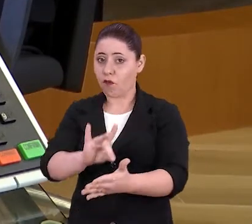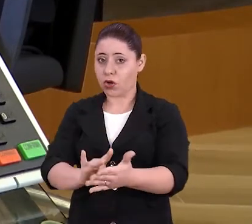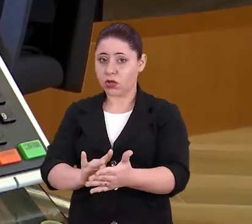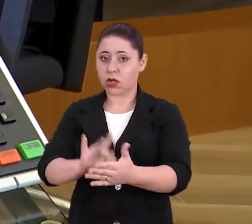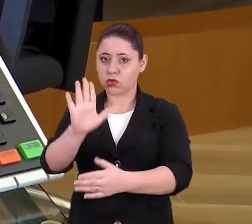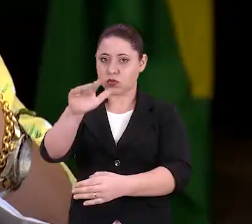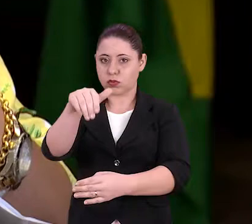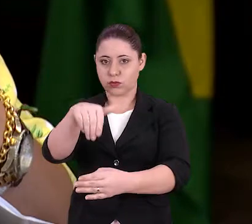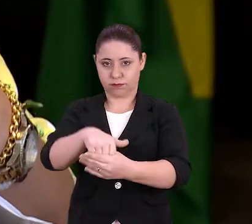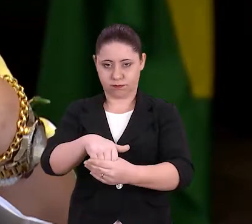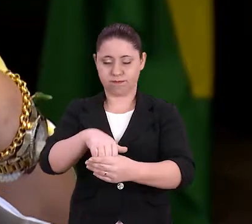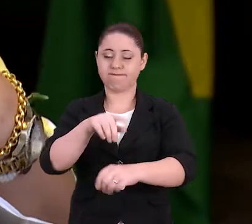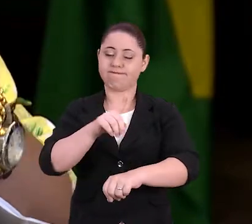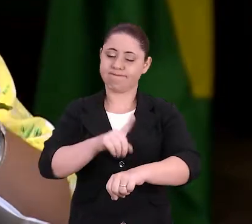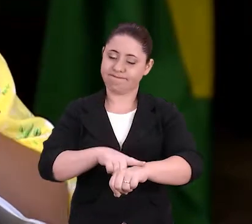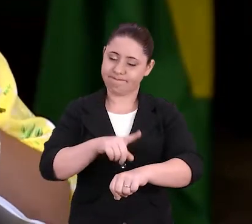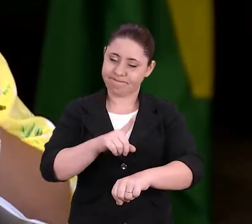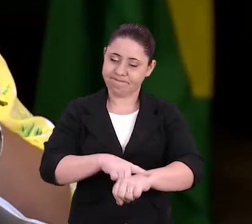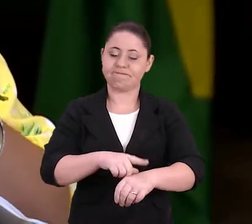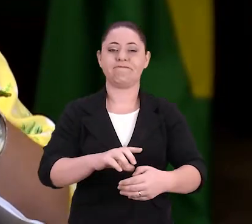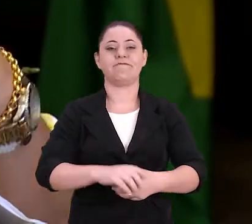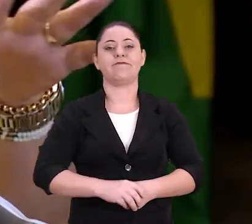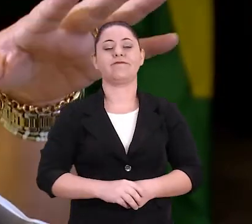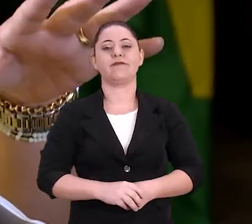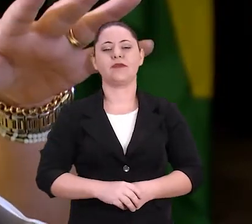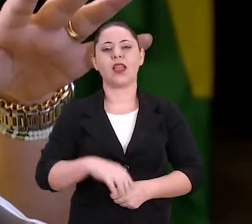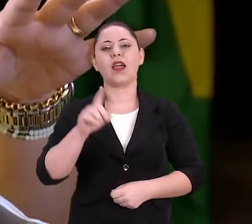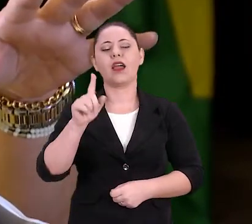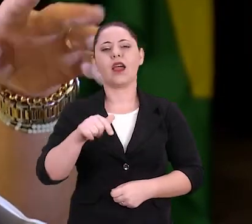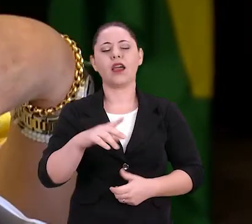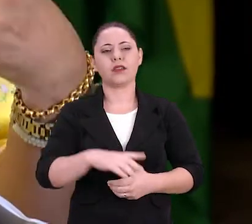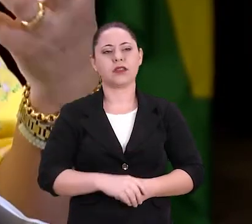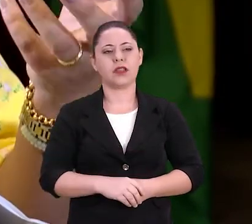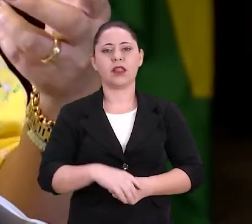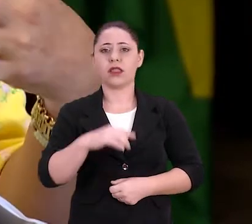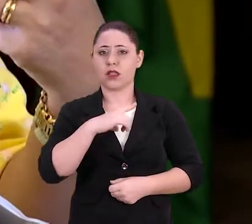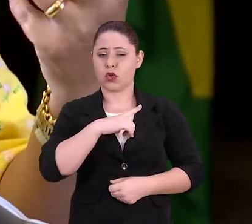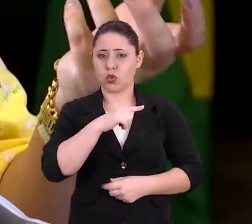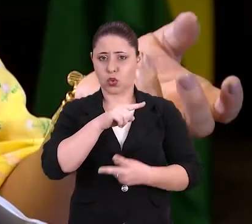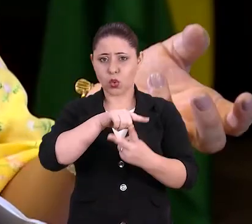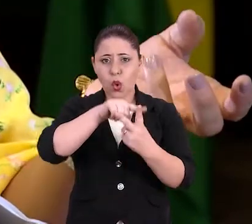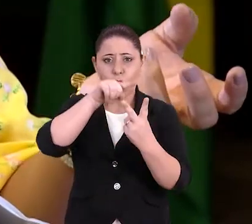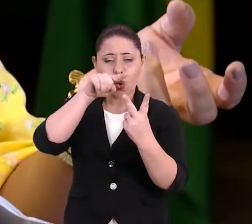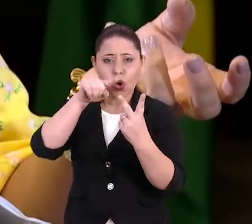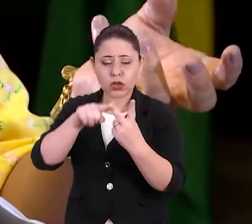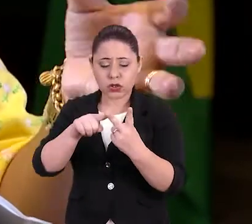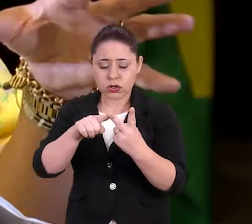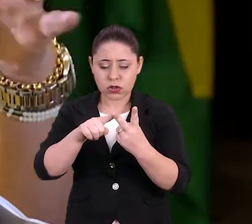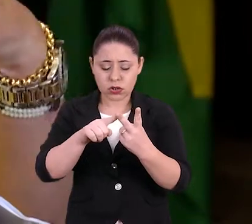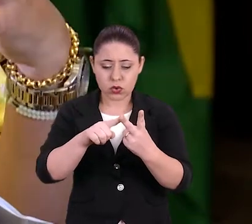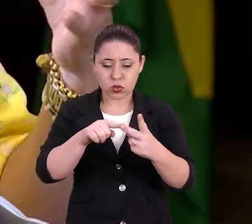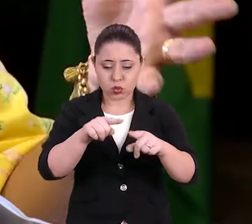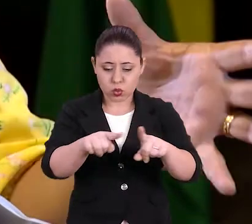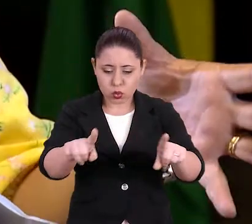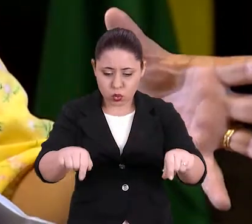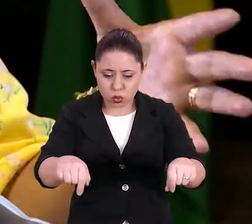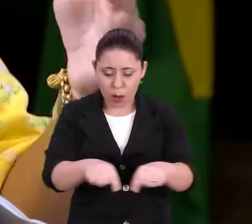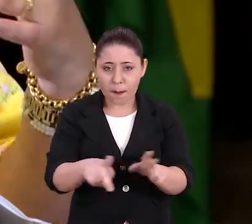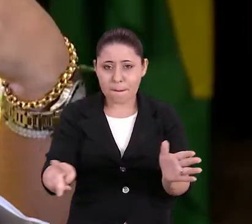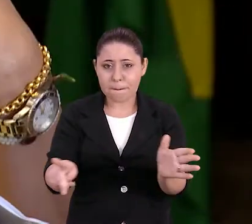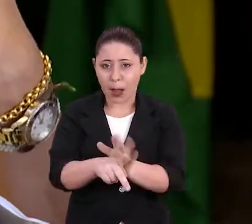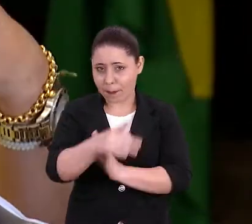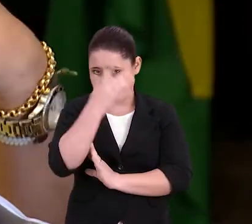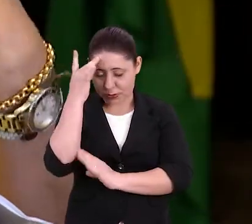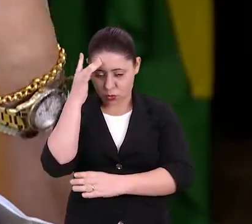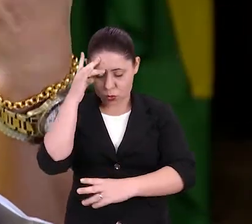oficiais e em eleições não oficiais. É composto por dois terminais, né? O terminal do mesário, que é